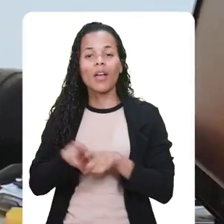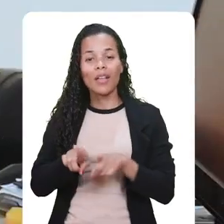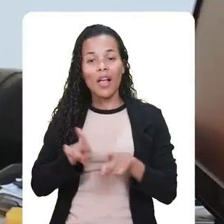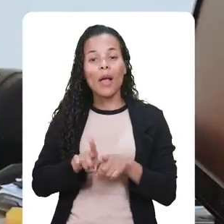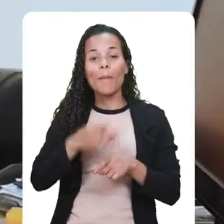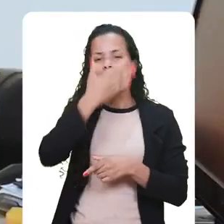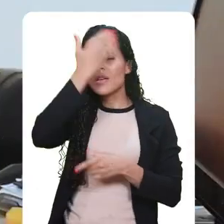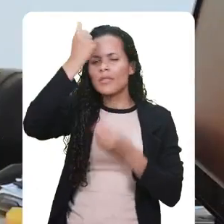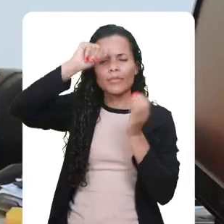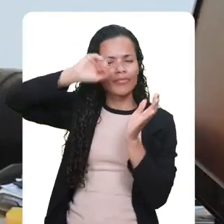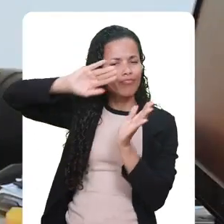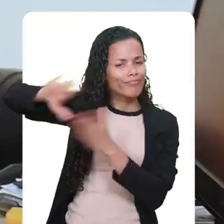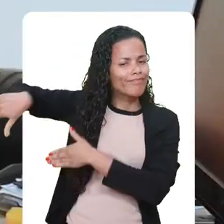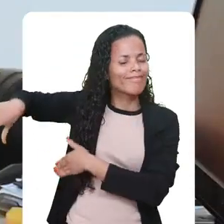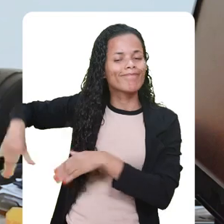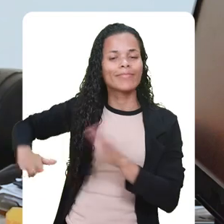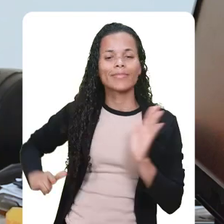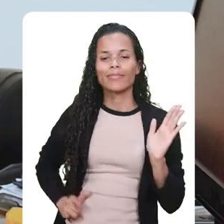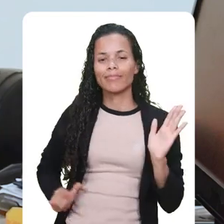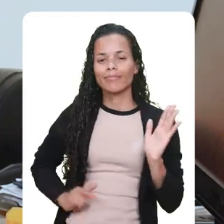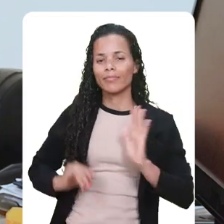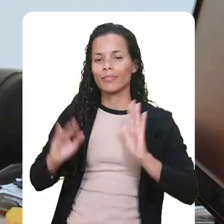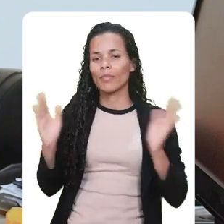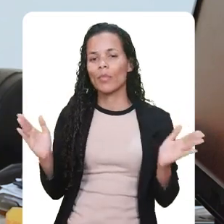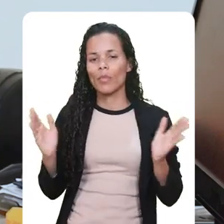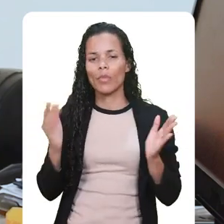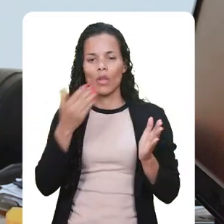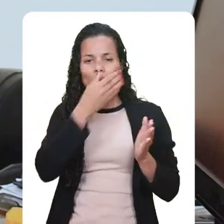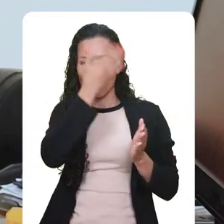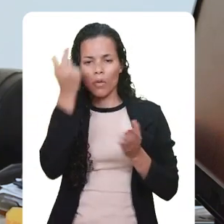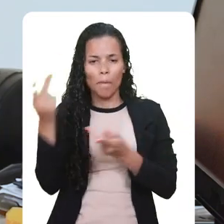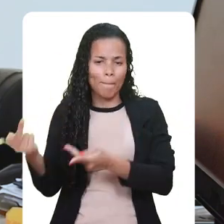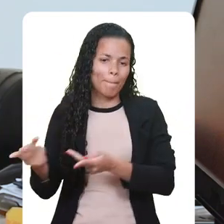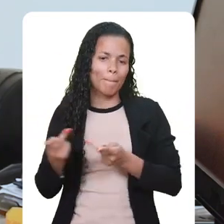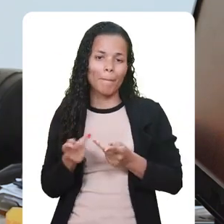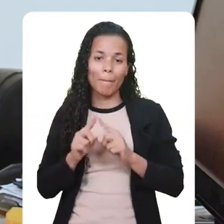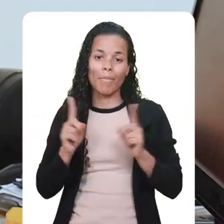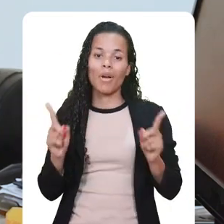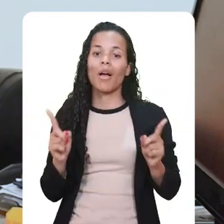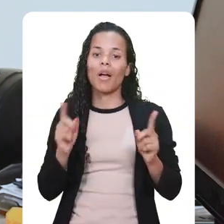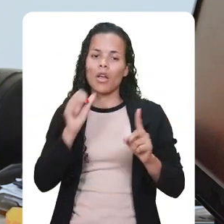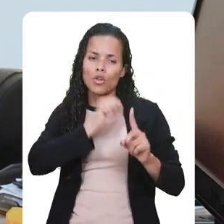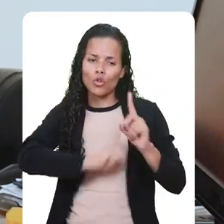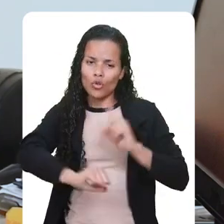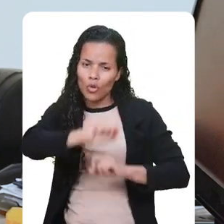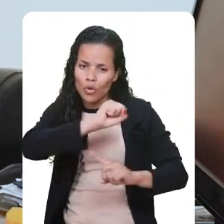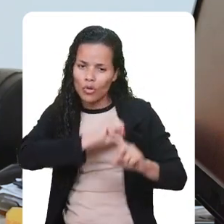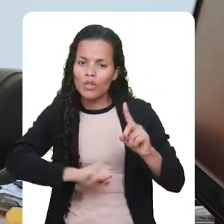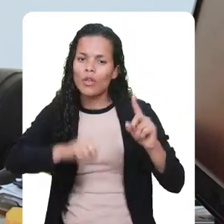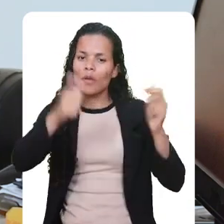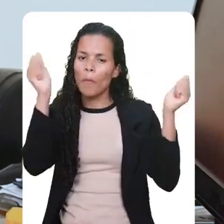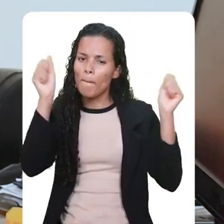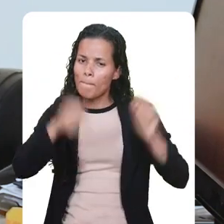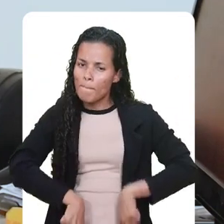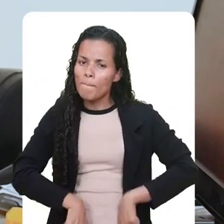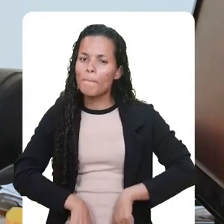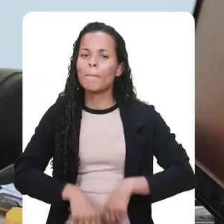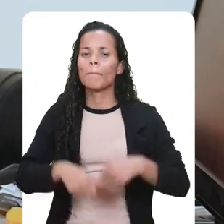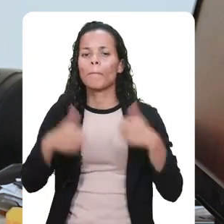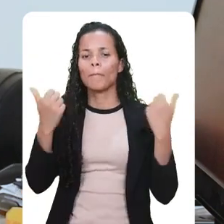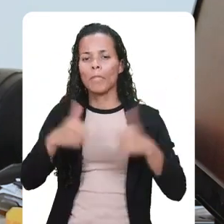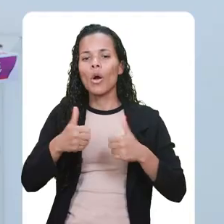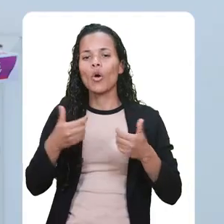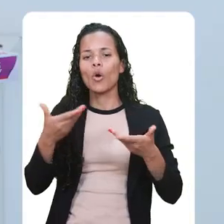maior prazer e aí esquecem outras atividades, né, que não são bem-vindas. E aí, socialmente, isso é positivo